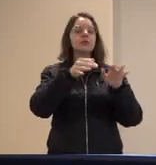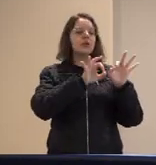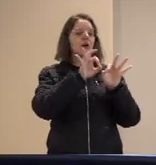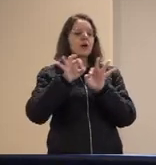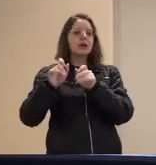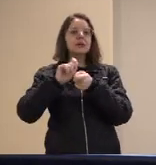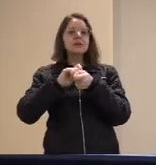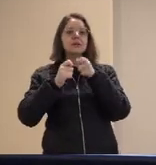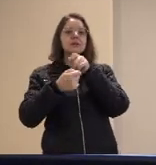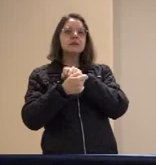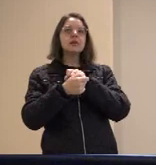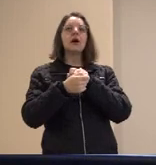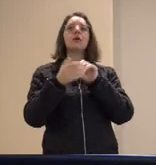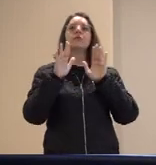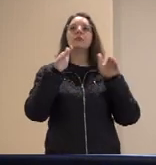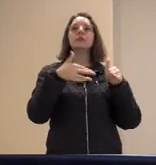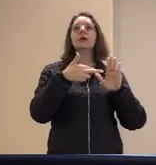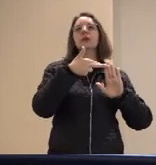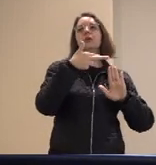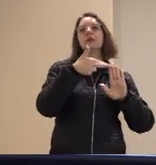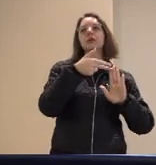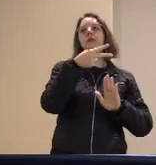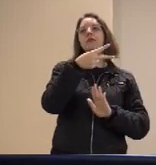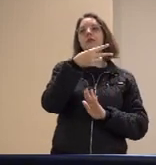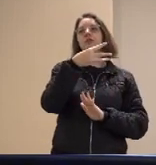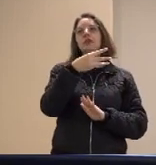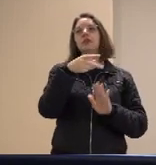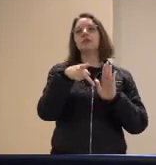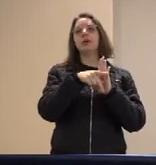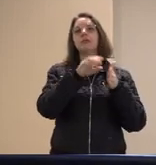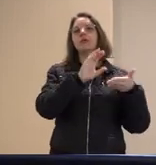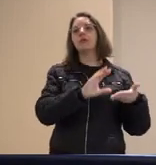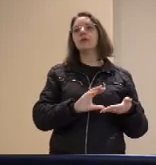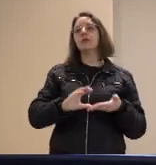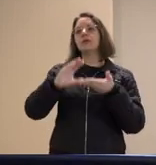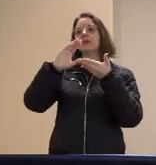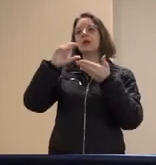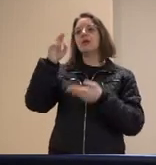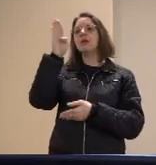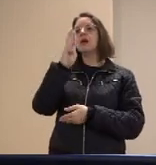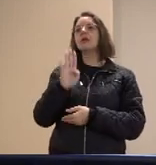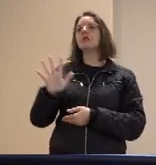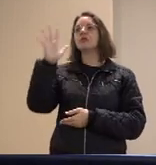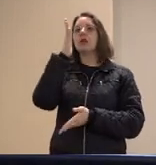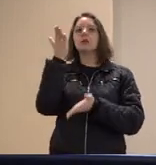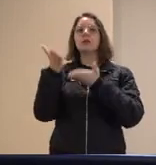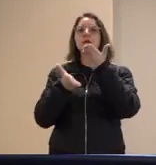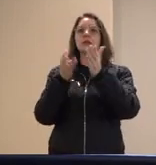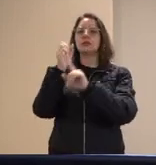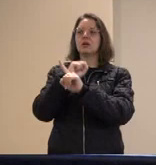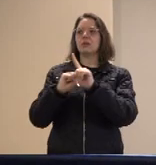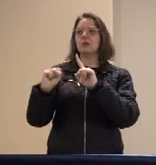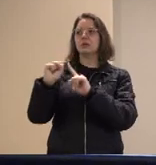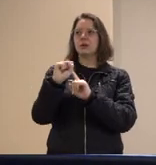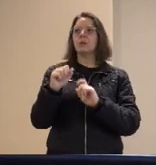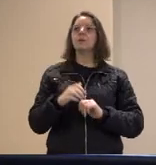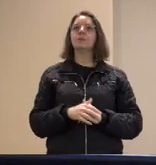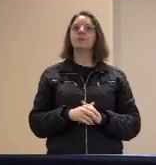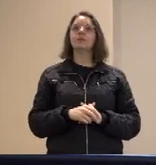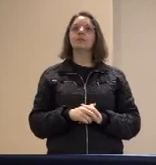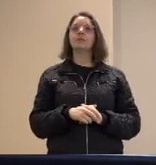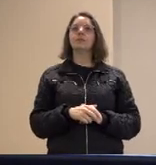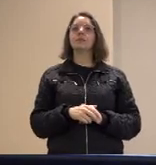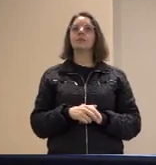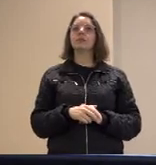partir da Resolução 23 do Conselho Nacional da Assistência Social. O que é o